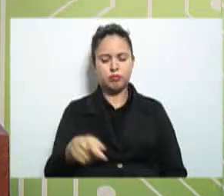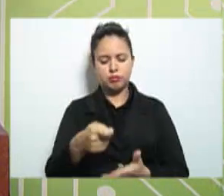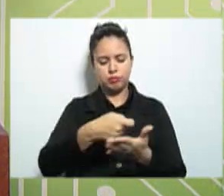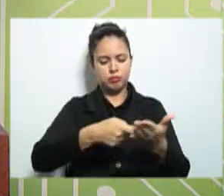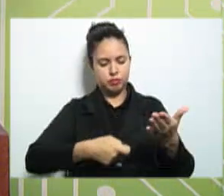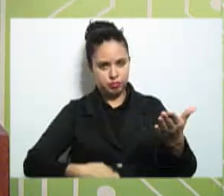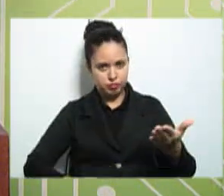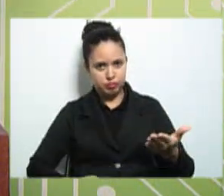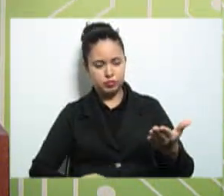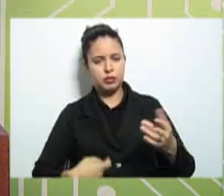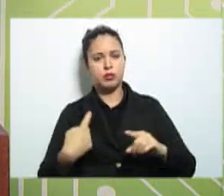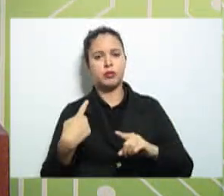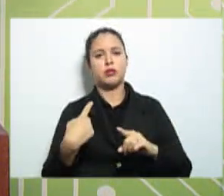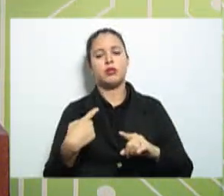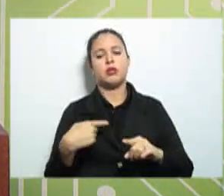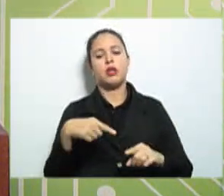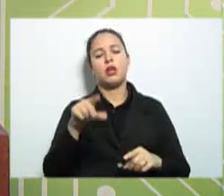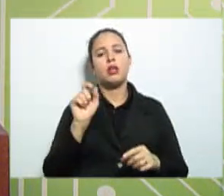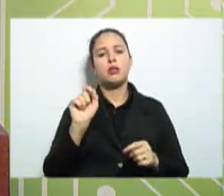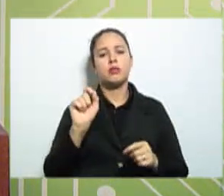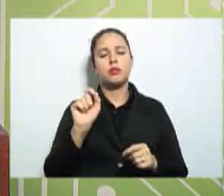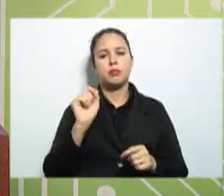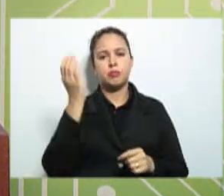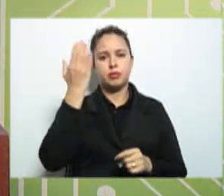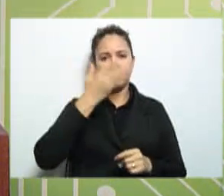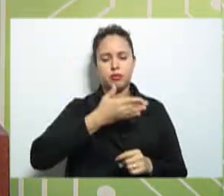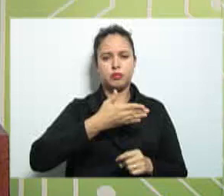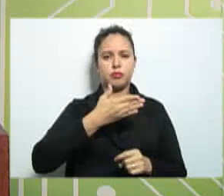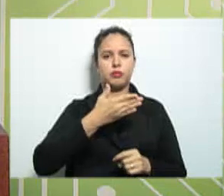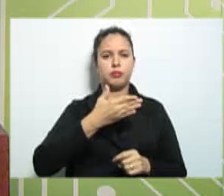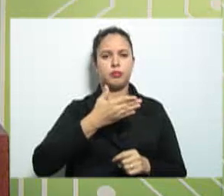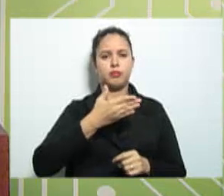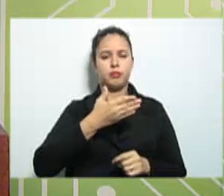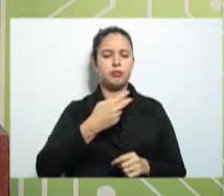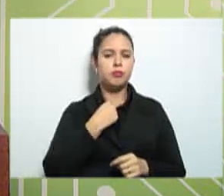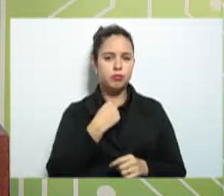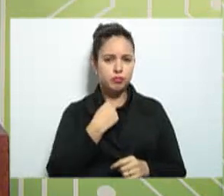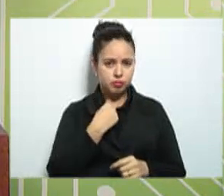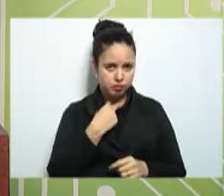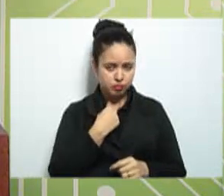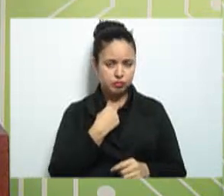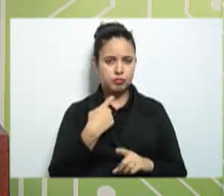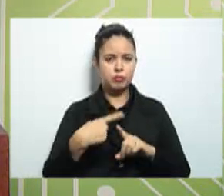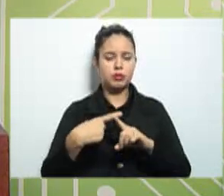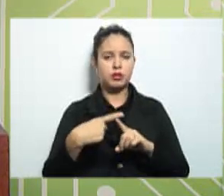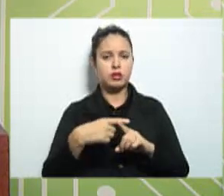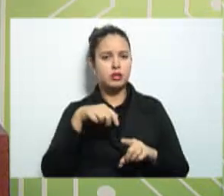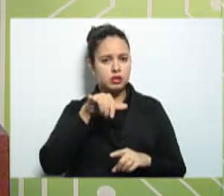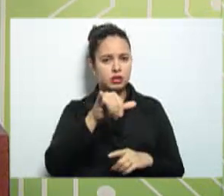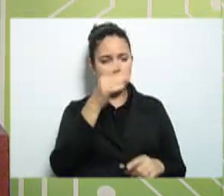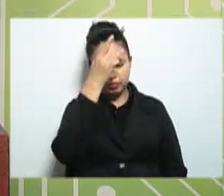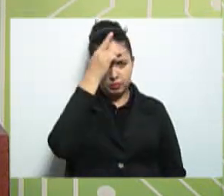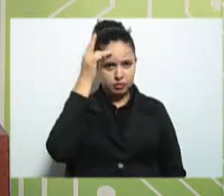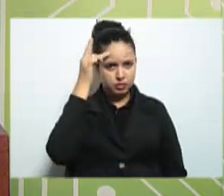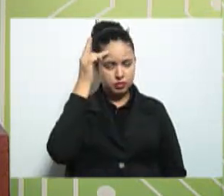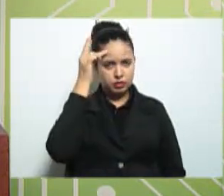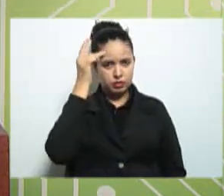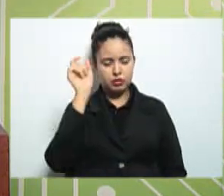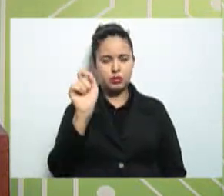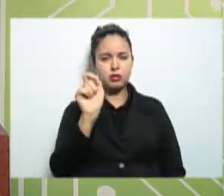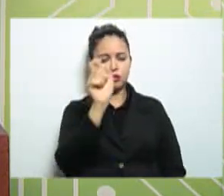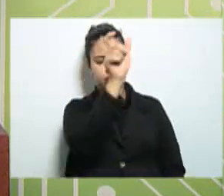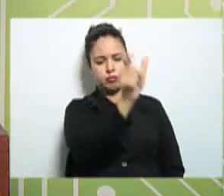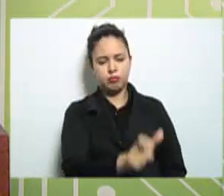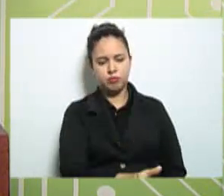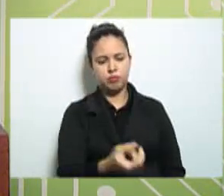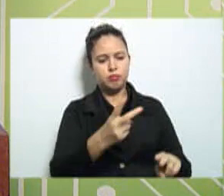é condenado à pena de morte, né, não tem mais como desfazer essa questão, uma vez que no futuro pode-se descobrir que